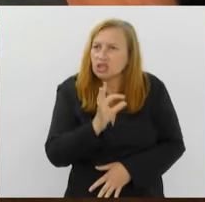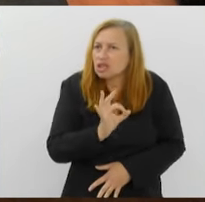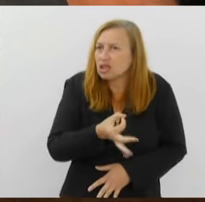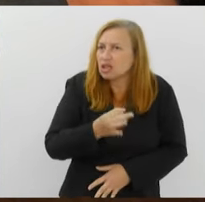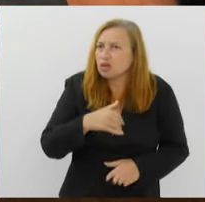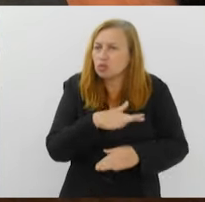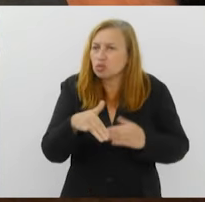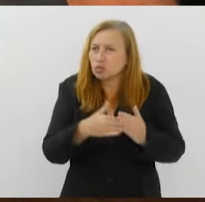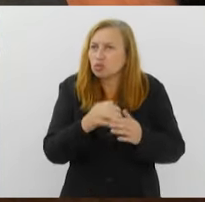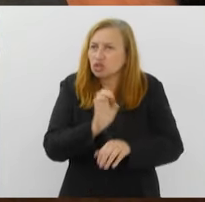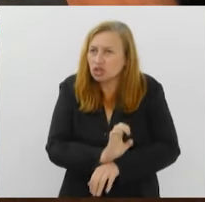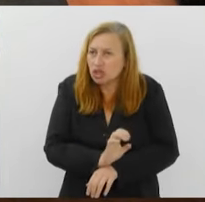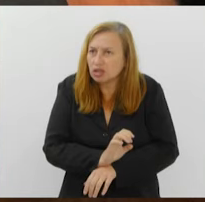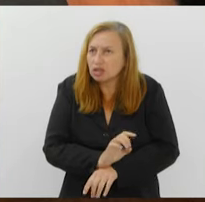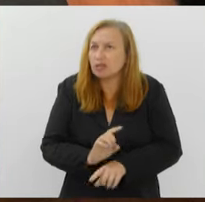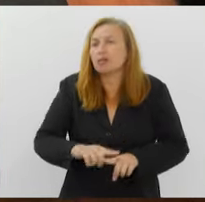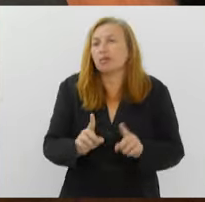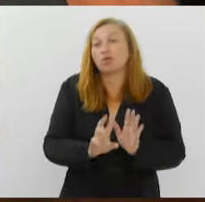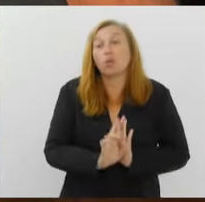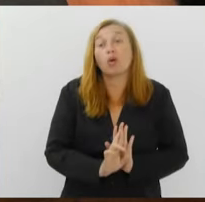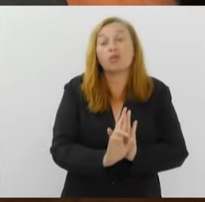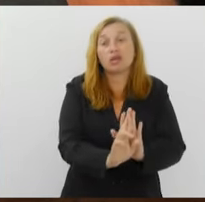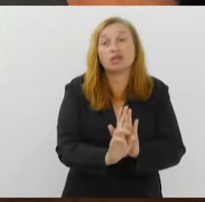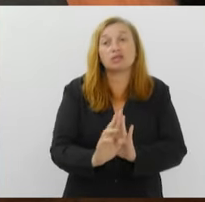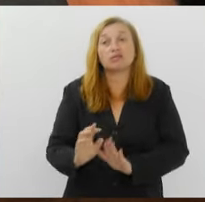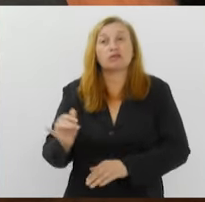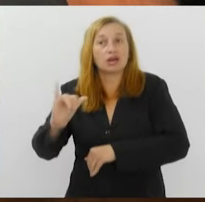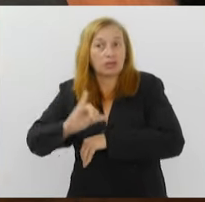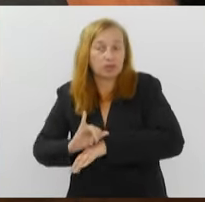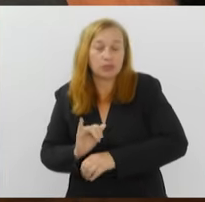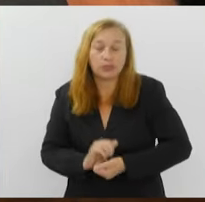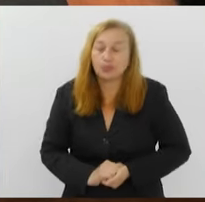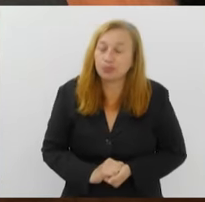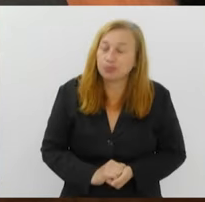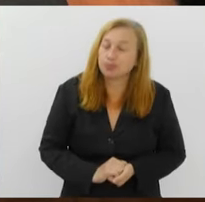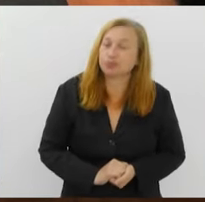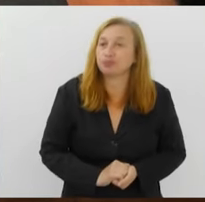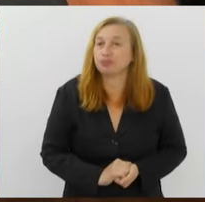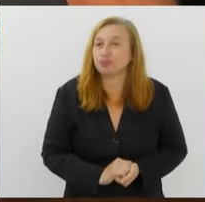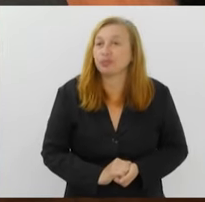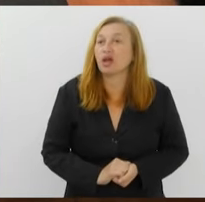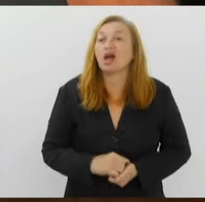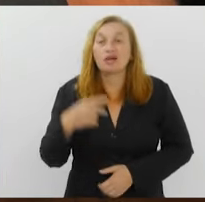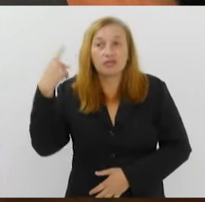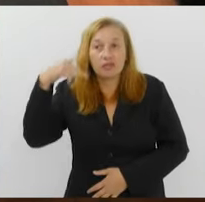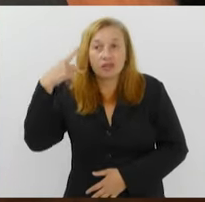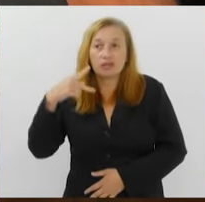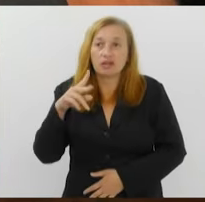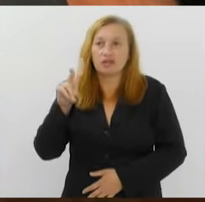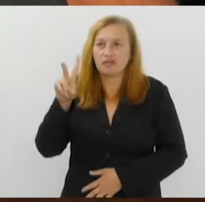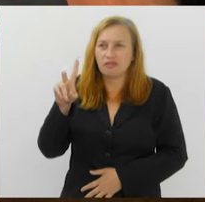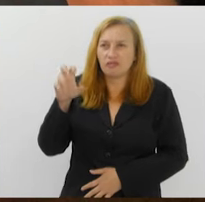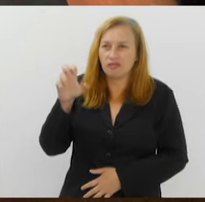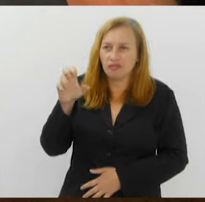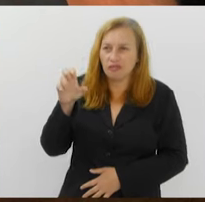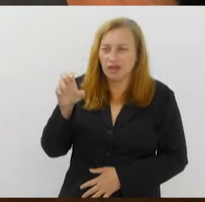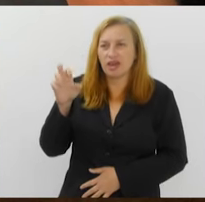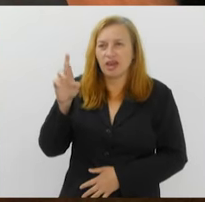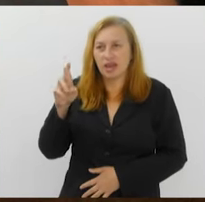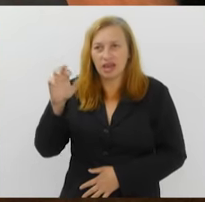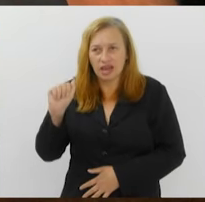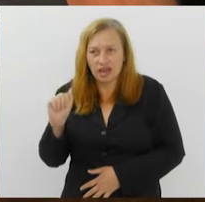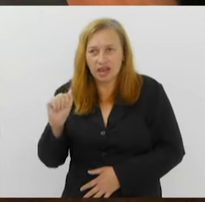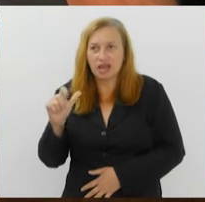todo o Estado, mas, sobretudo, com a representação na capital, tendo na vereadora Vera Lins uma força do